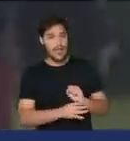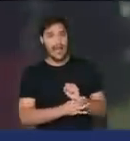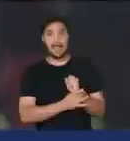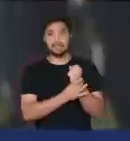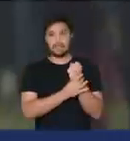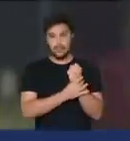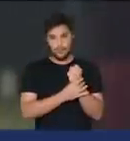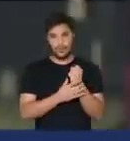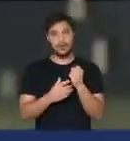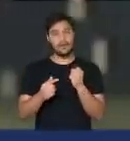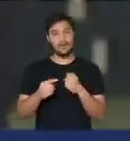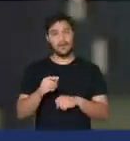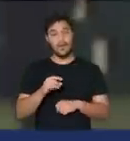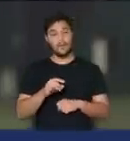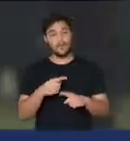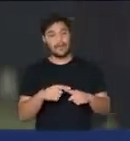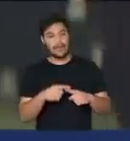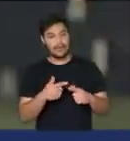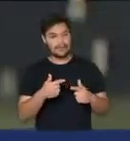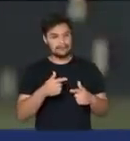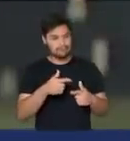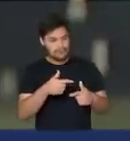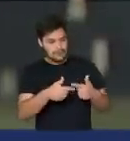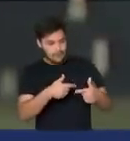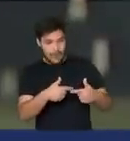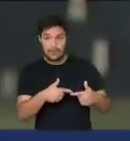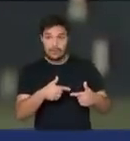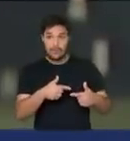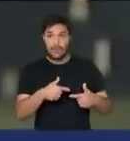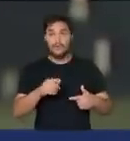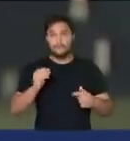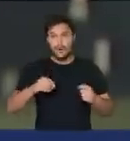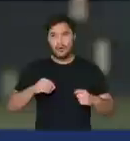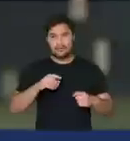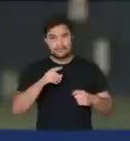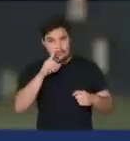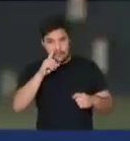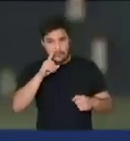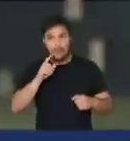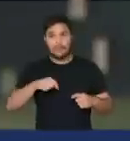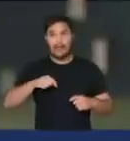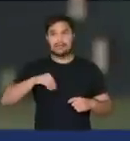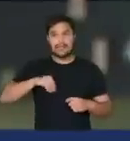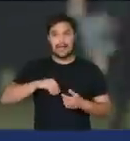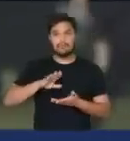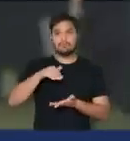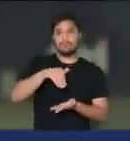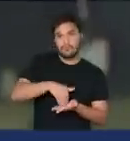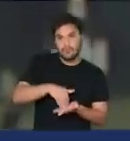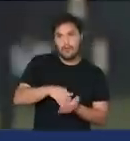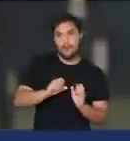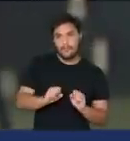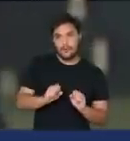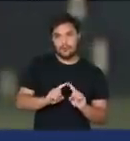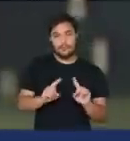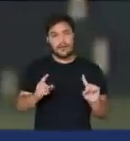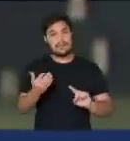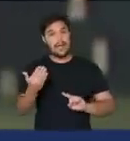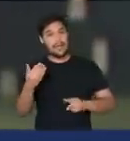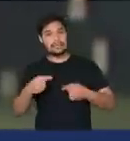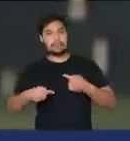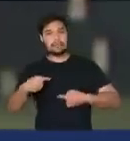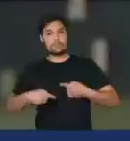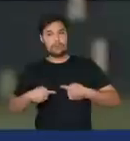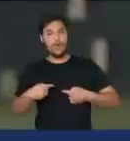pela complexidade dos serviços pode ter um piso salarial, mas como houveram algumas discussões,